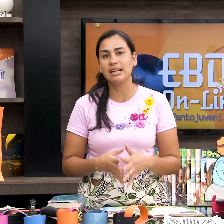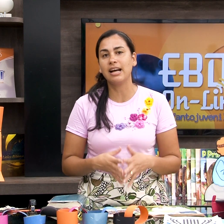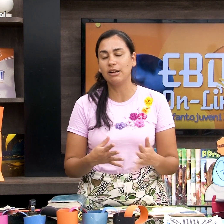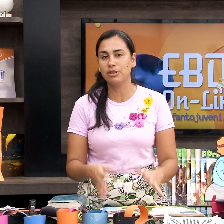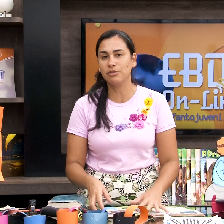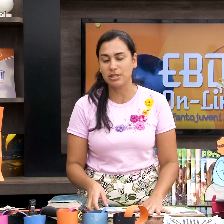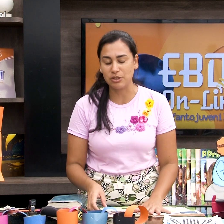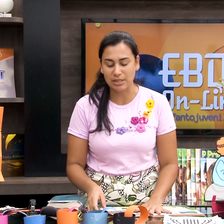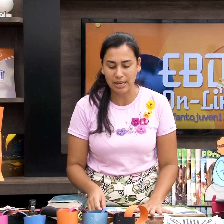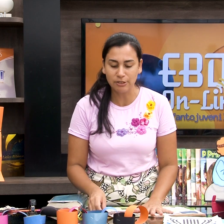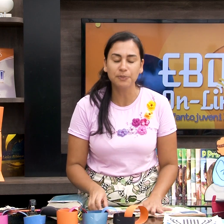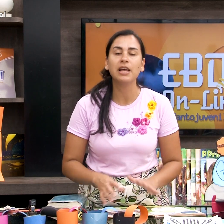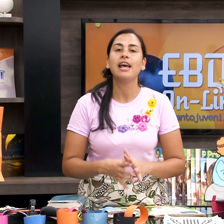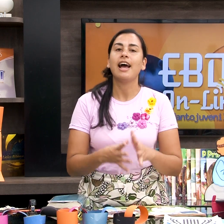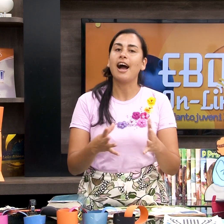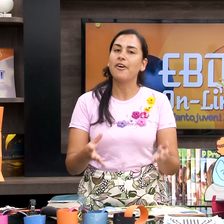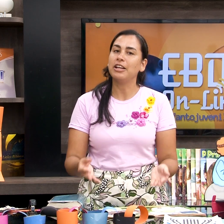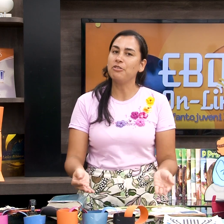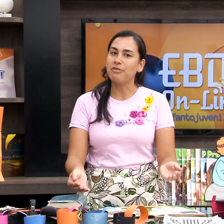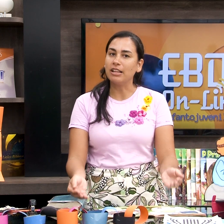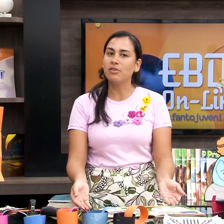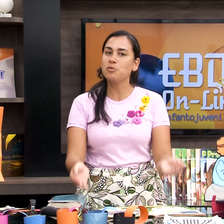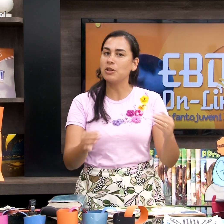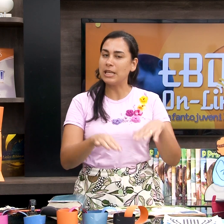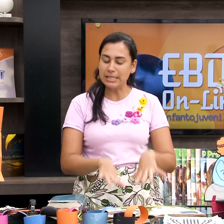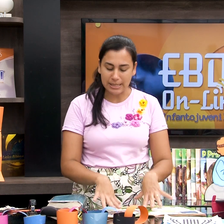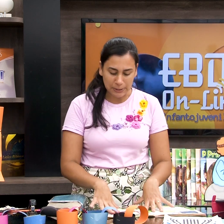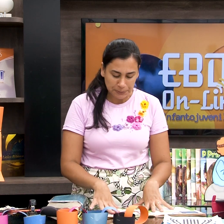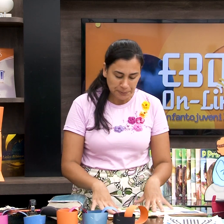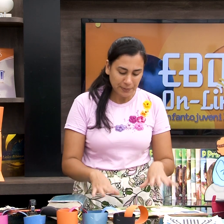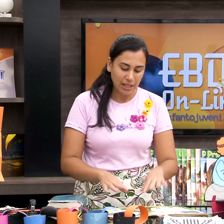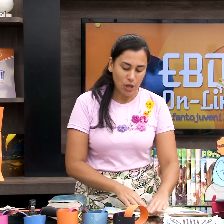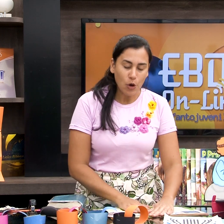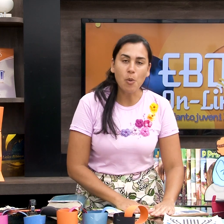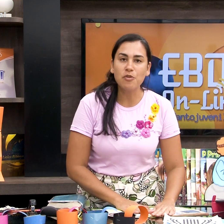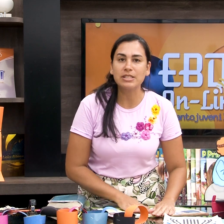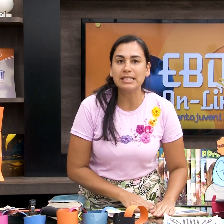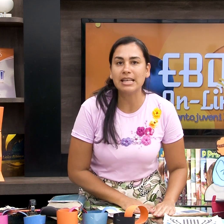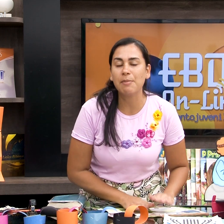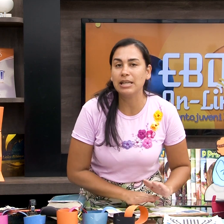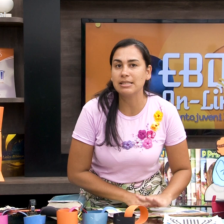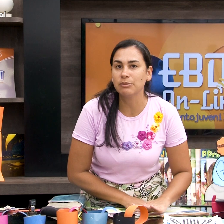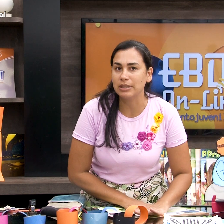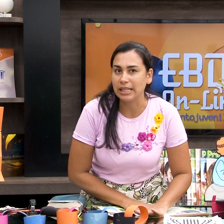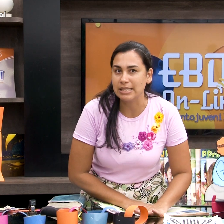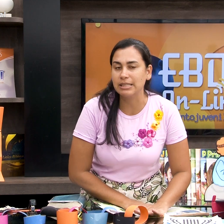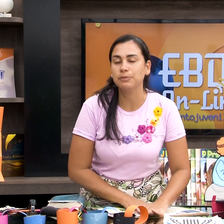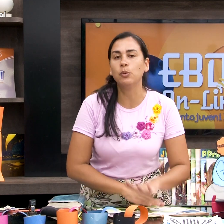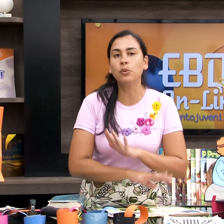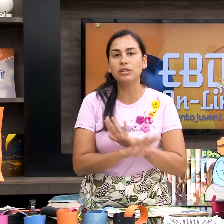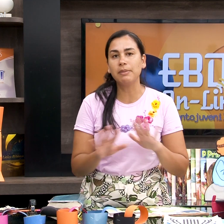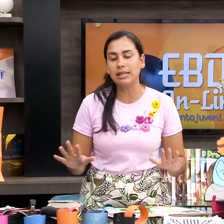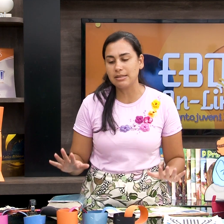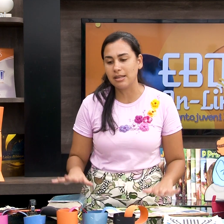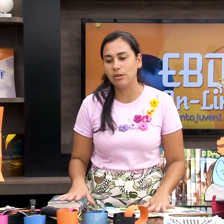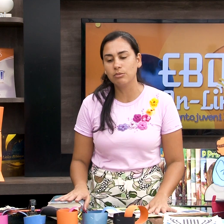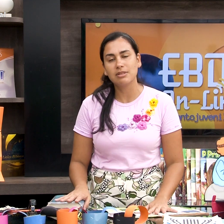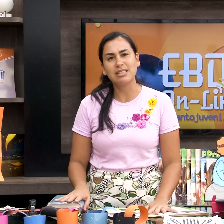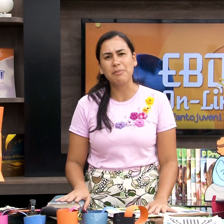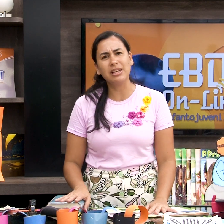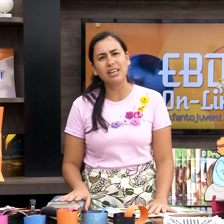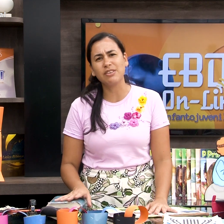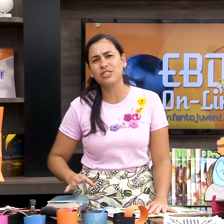quero agradecer a cada um de vocês, tá certo? Agora, de fato, vamos para nossa lição. Como vocês sabem, lição 13, última